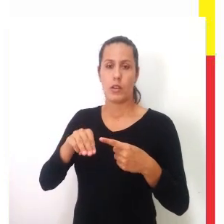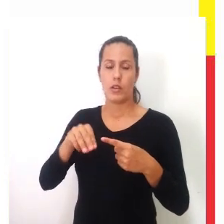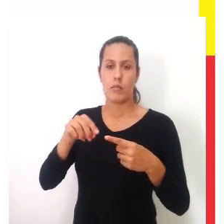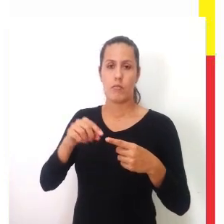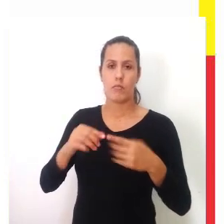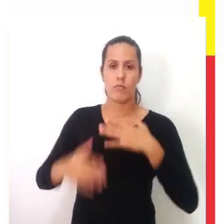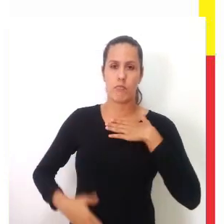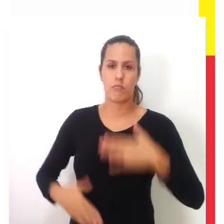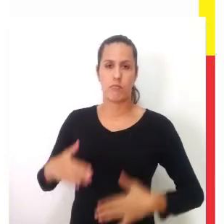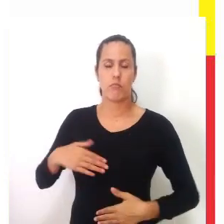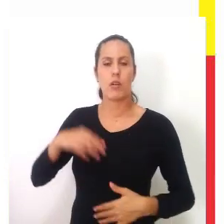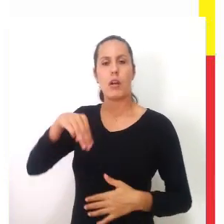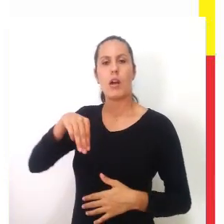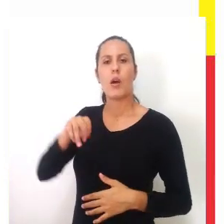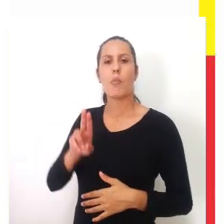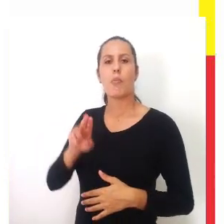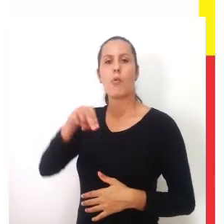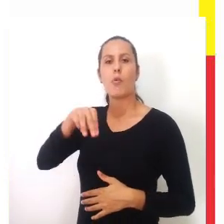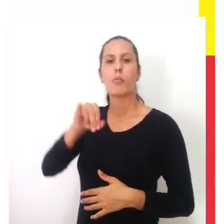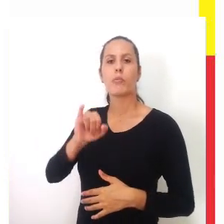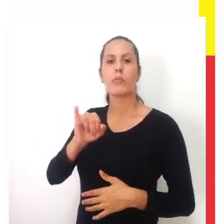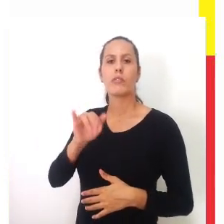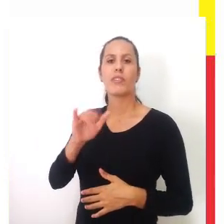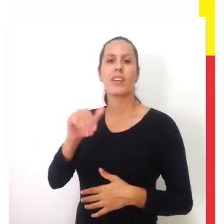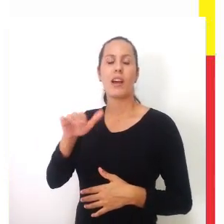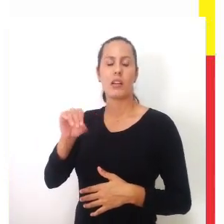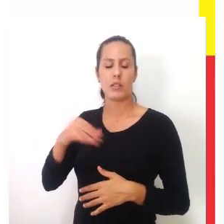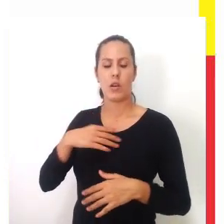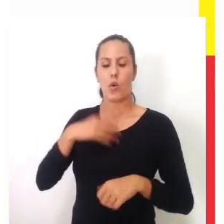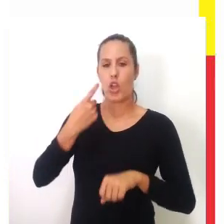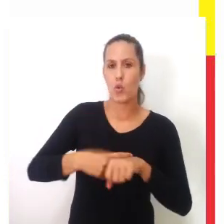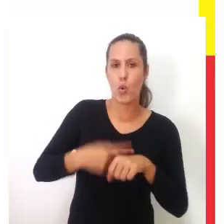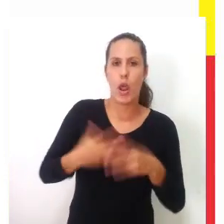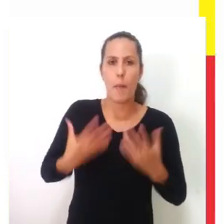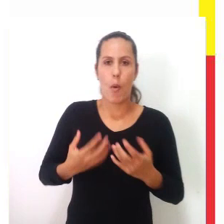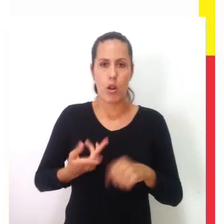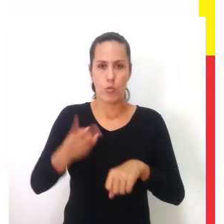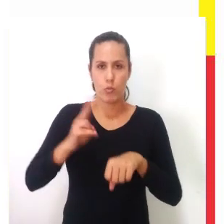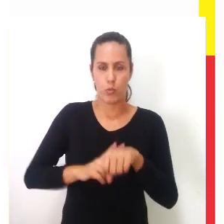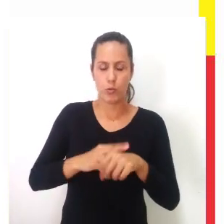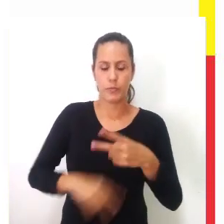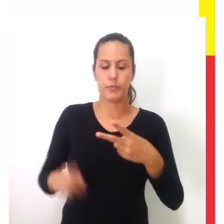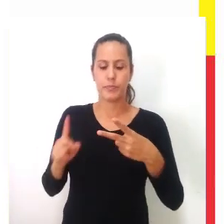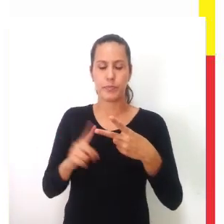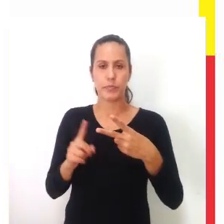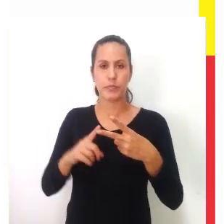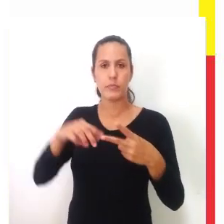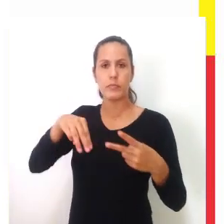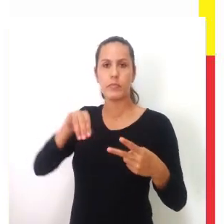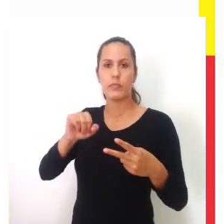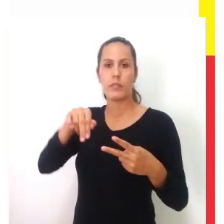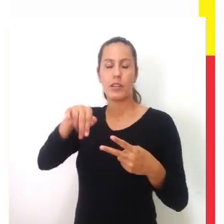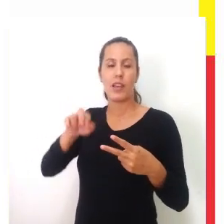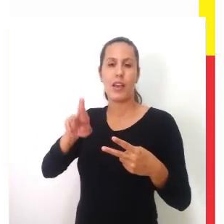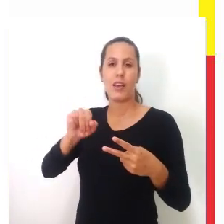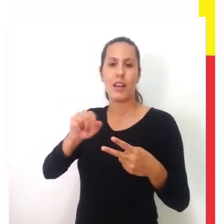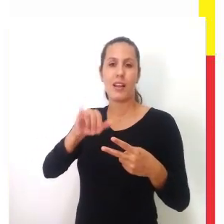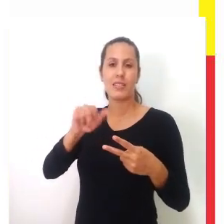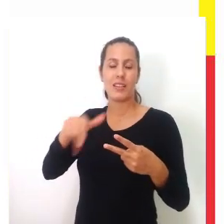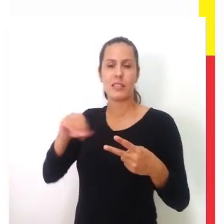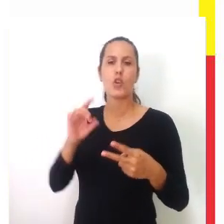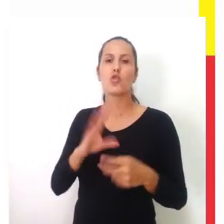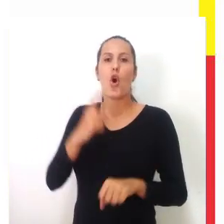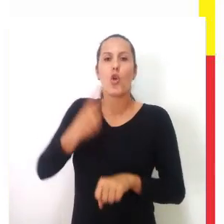mumificação, partes moles e duras, maravilhosa, mineralização, só partes